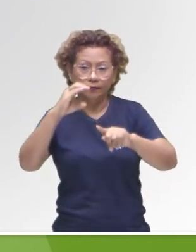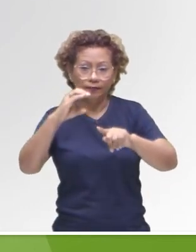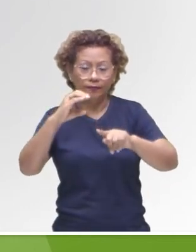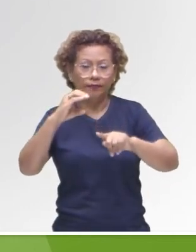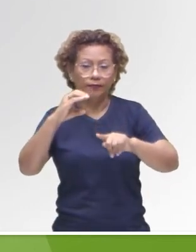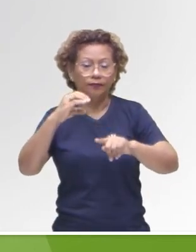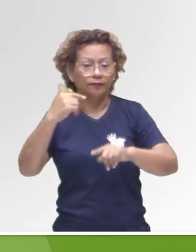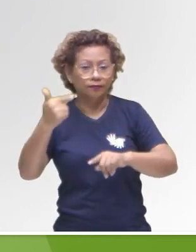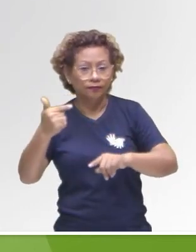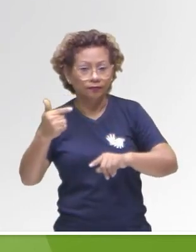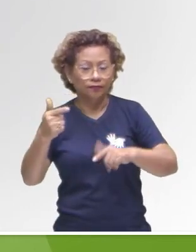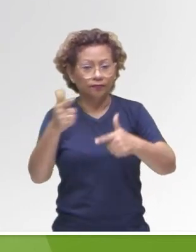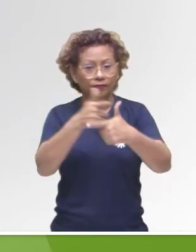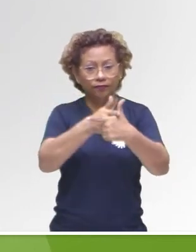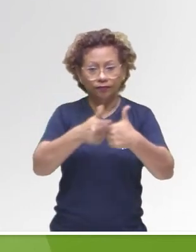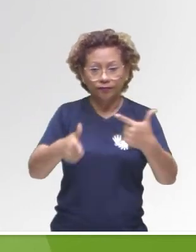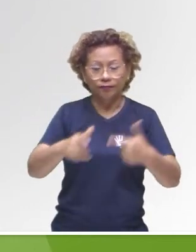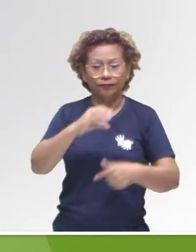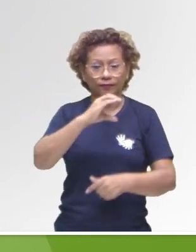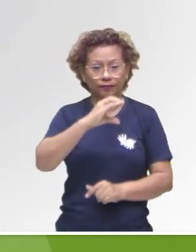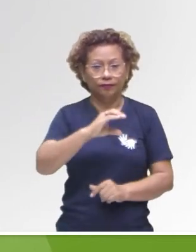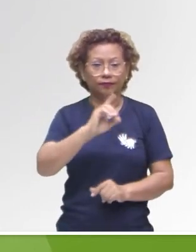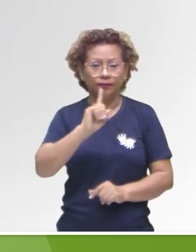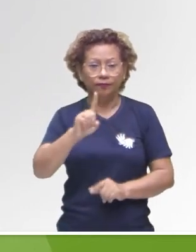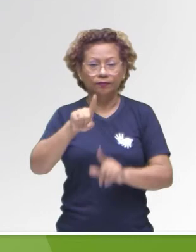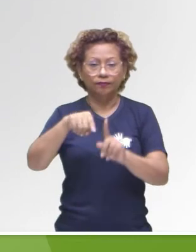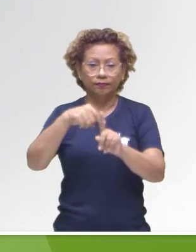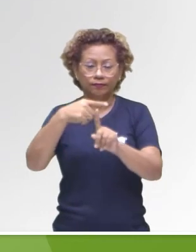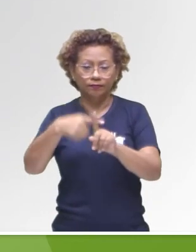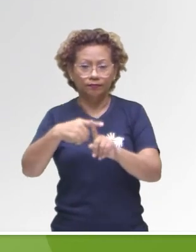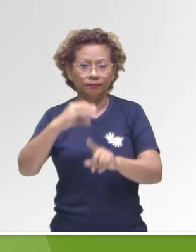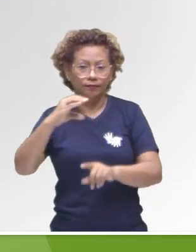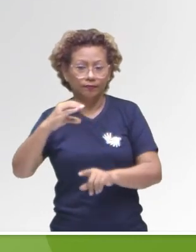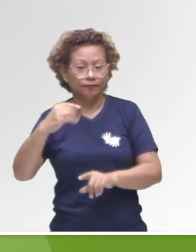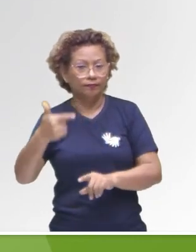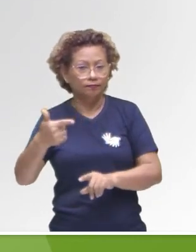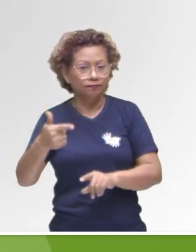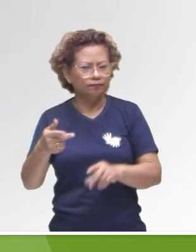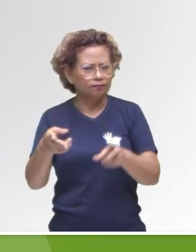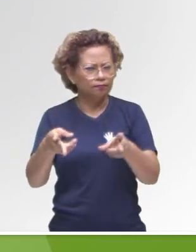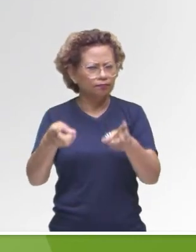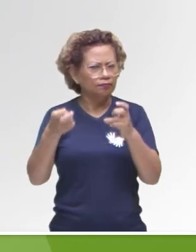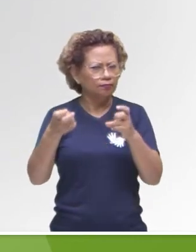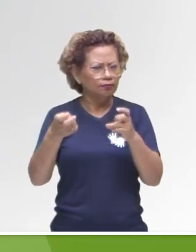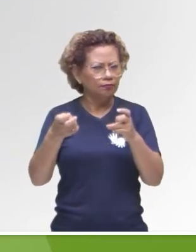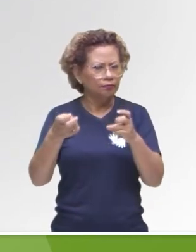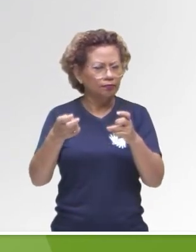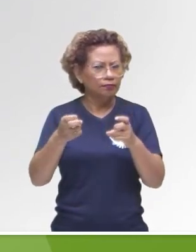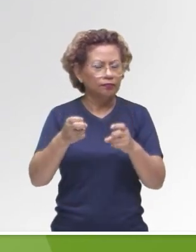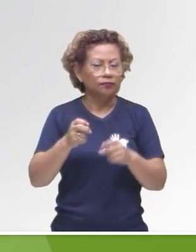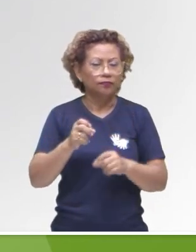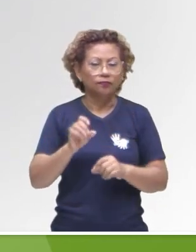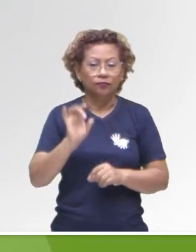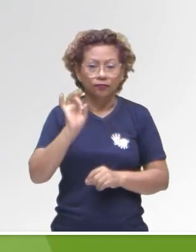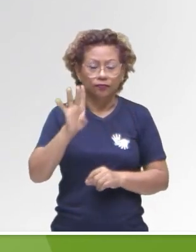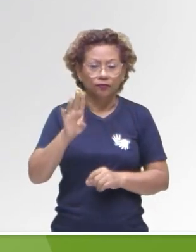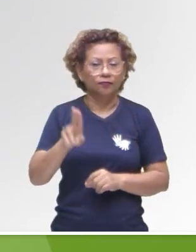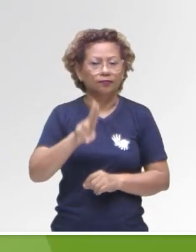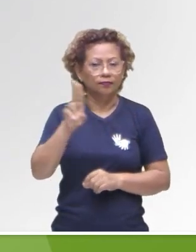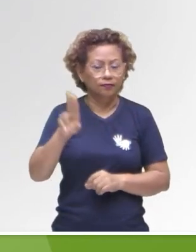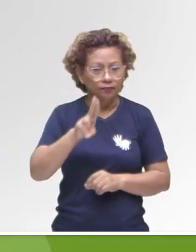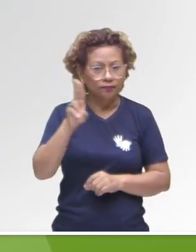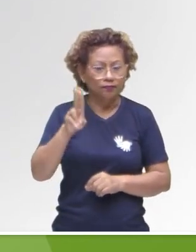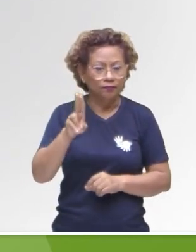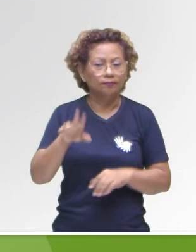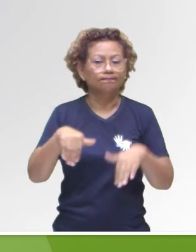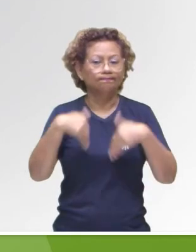é o capacitor 2. Então, eu só posso utilizar isso aqui, ó. Só posso utilizar isso aqui quando eu